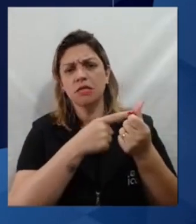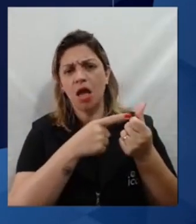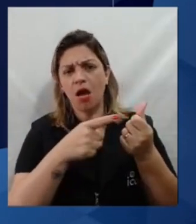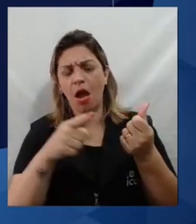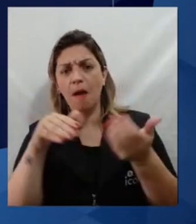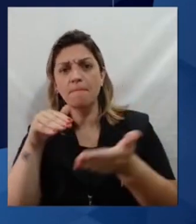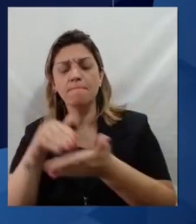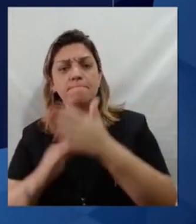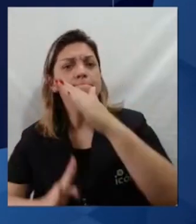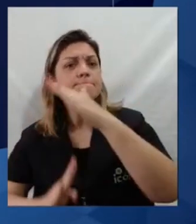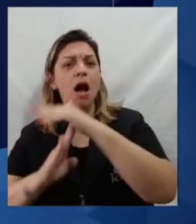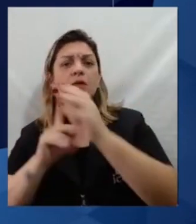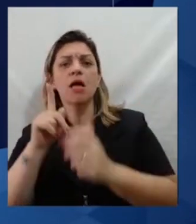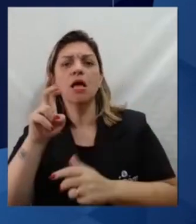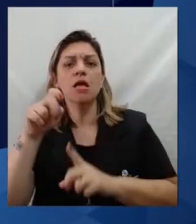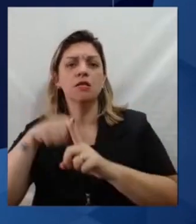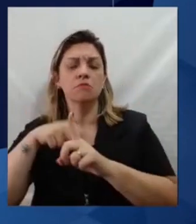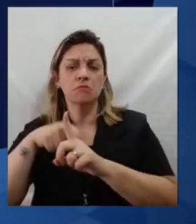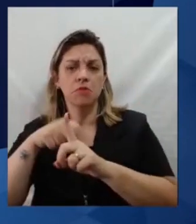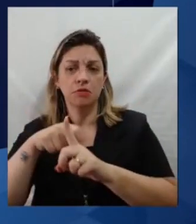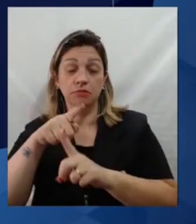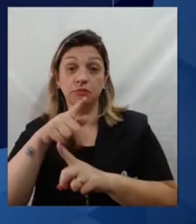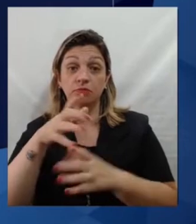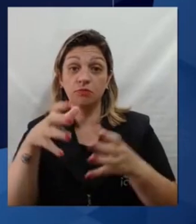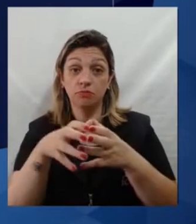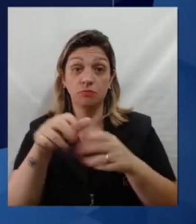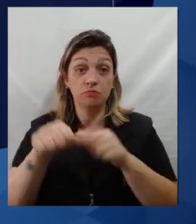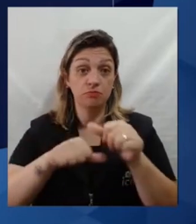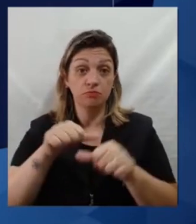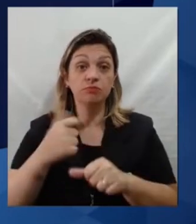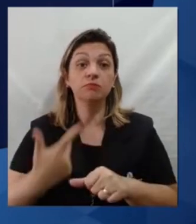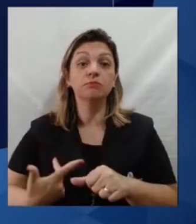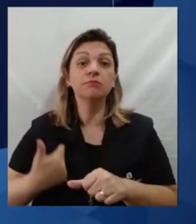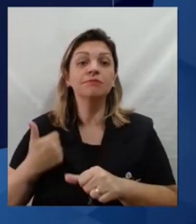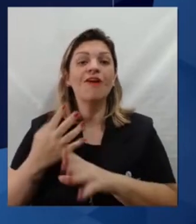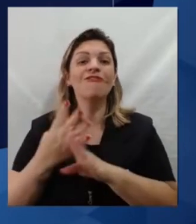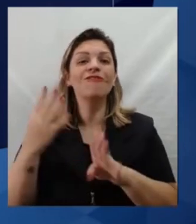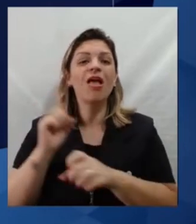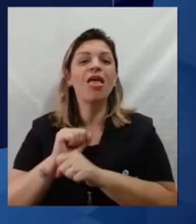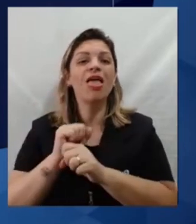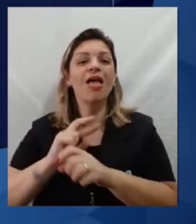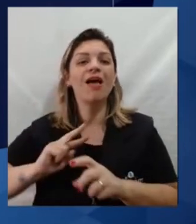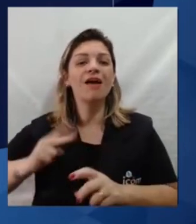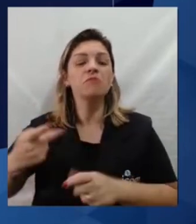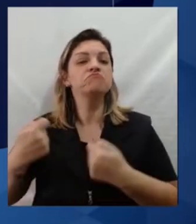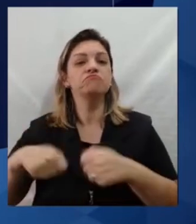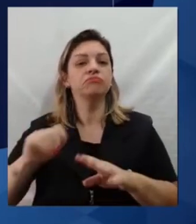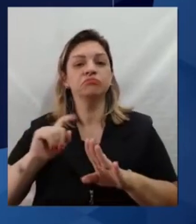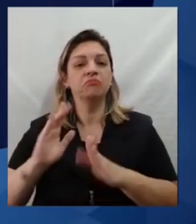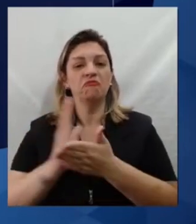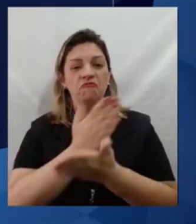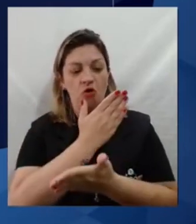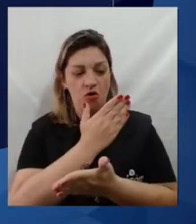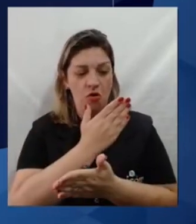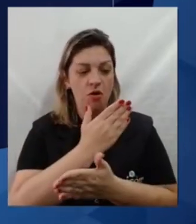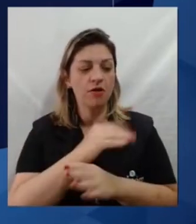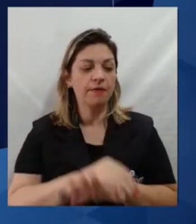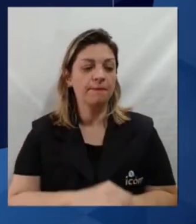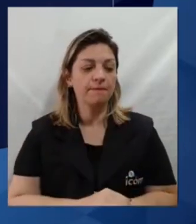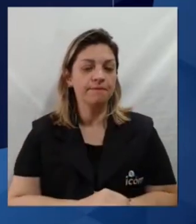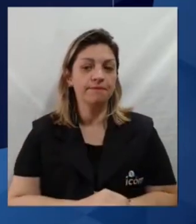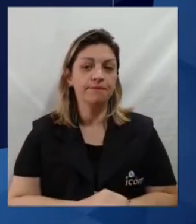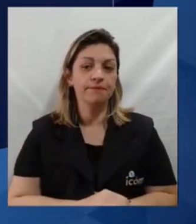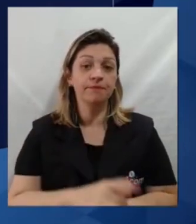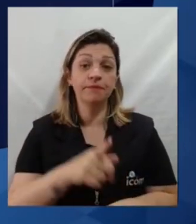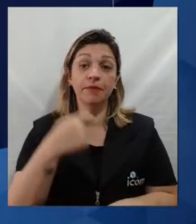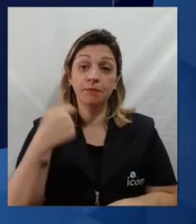pacientes que mudaram a classe funcional, eles saíram da fila de transplante. Os programas de reabilitação cardiopulmonar devem ser realizados como